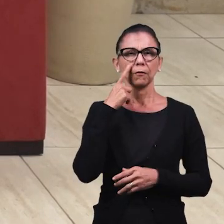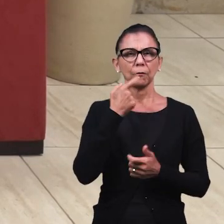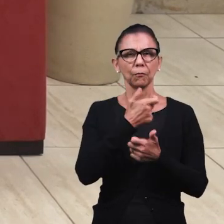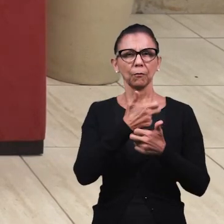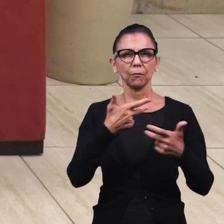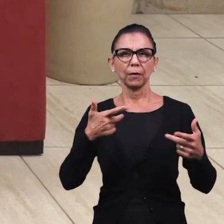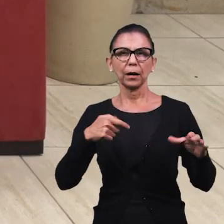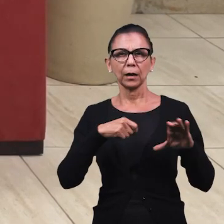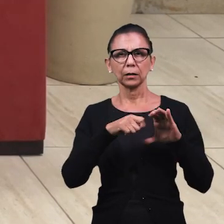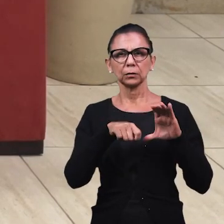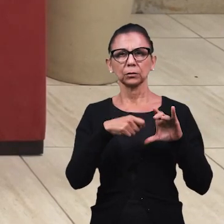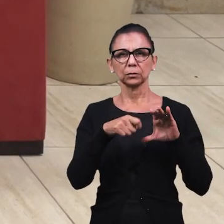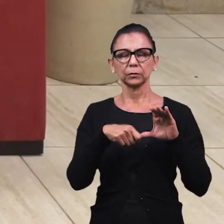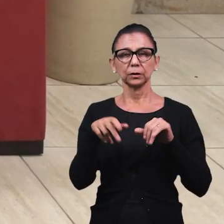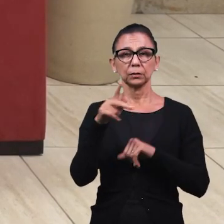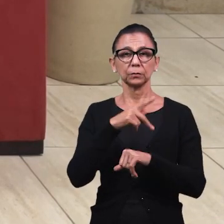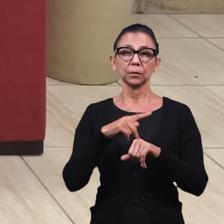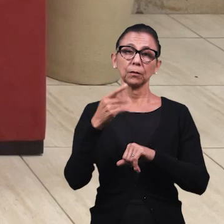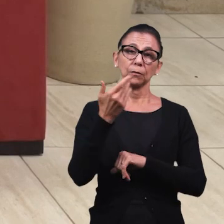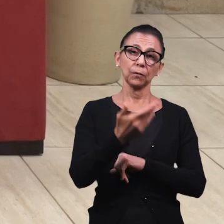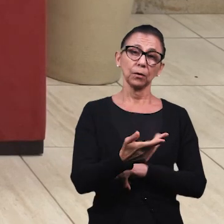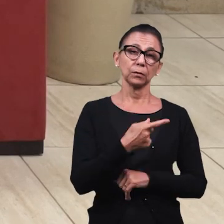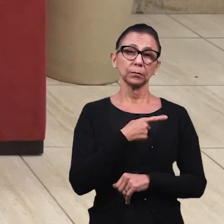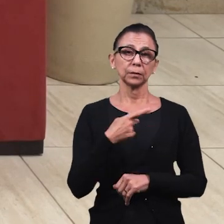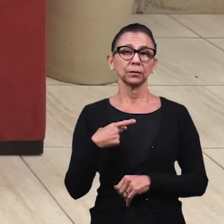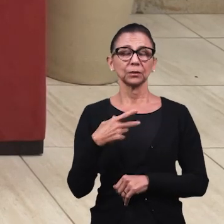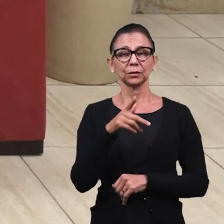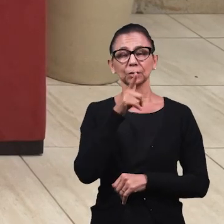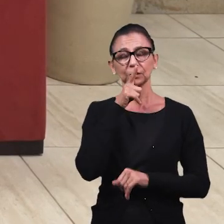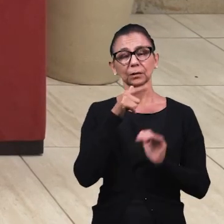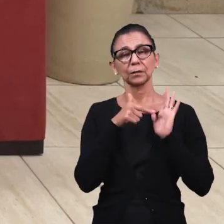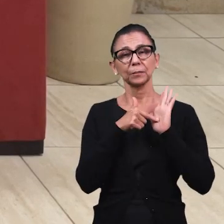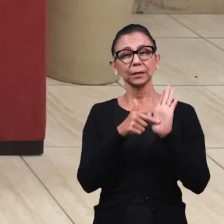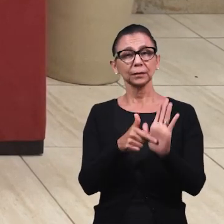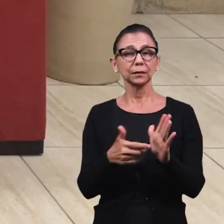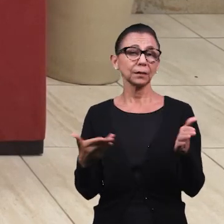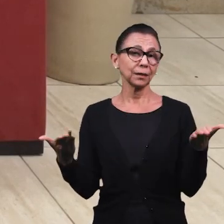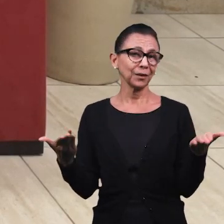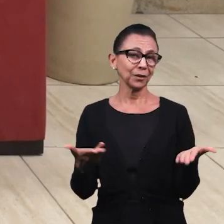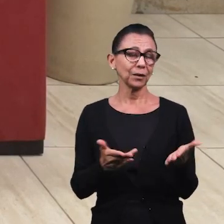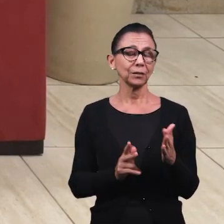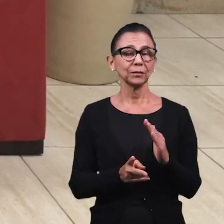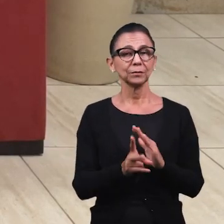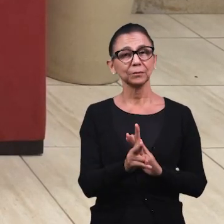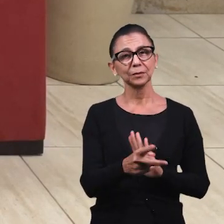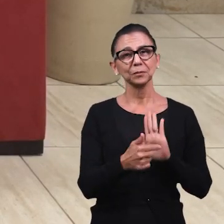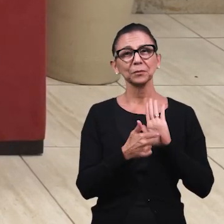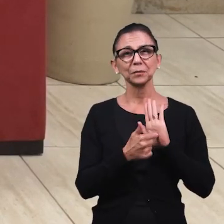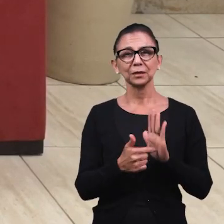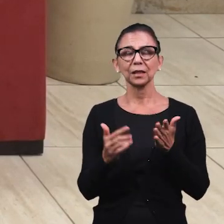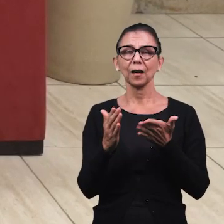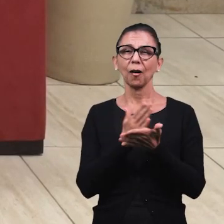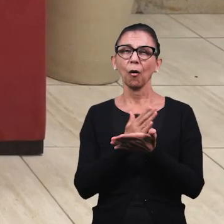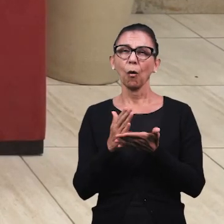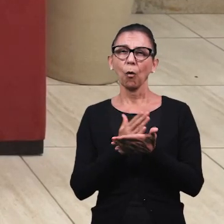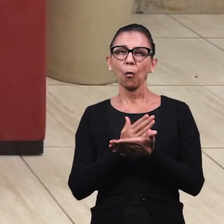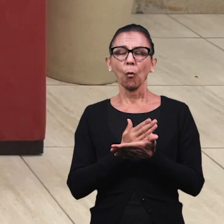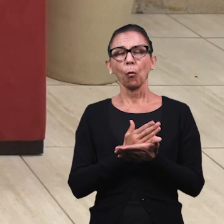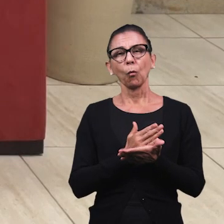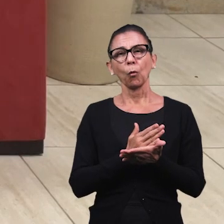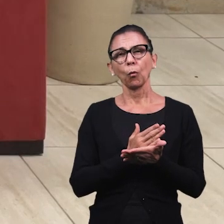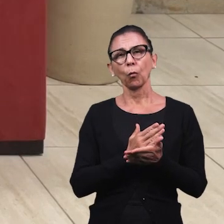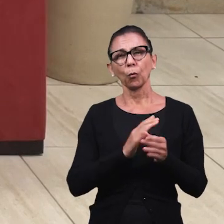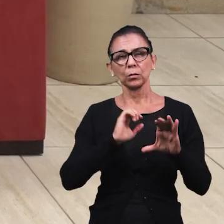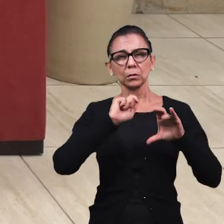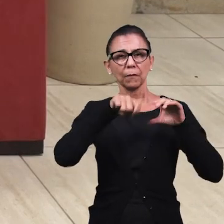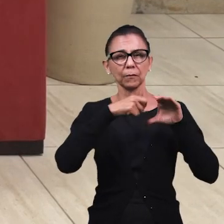vários vídeos do exterior que pastor Gilson apresenta, e agora na edição da tarde, como sempre, apresentamos alguns dos mais de 1000 vídeos